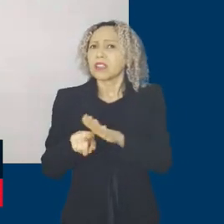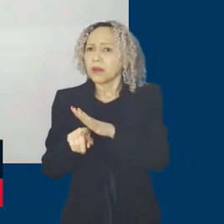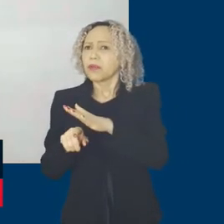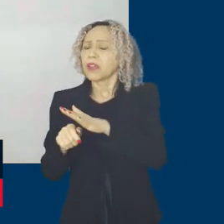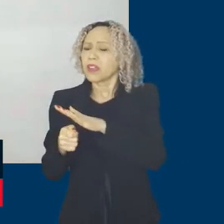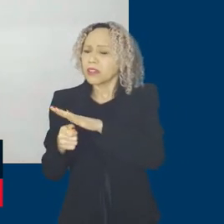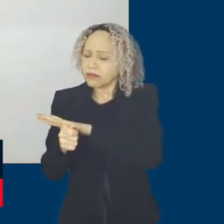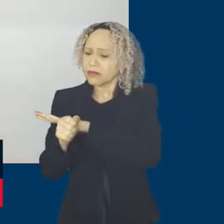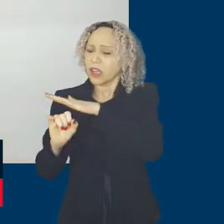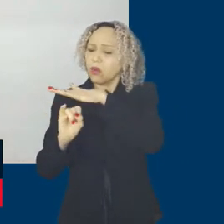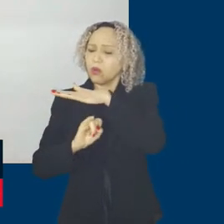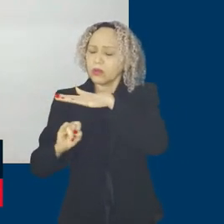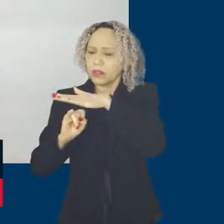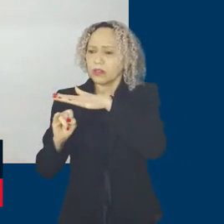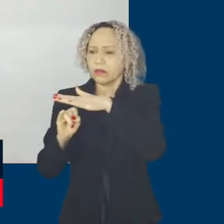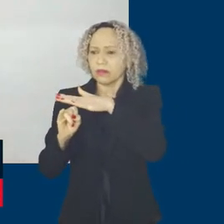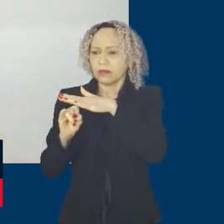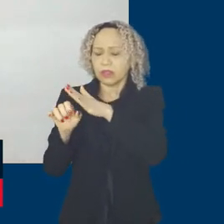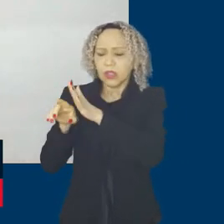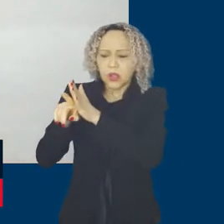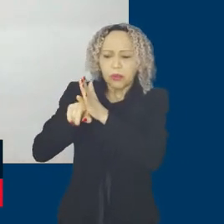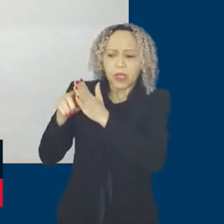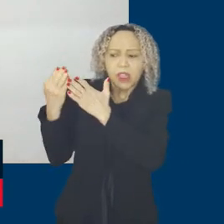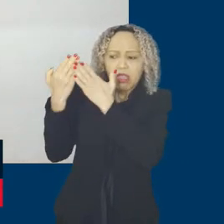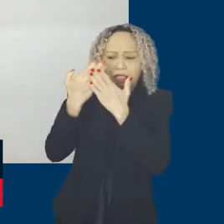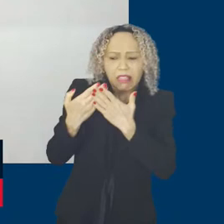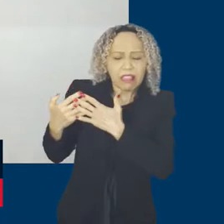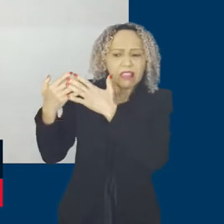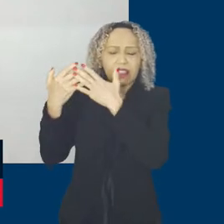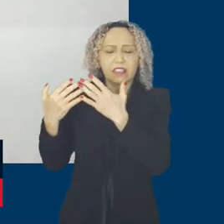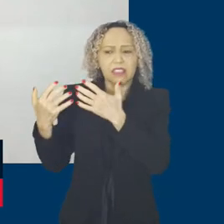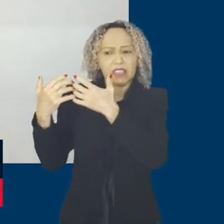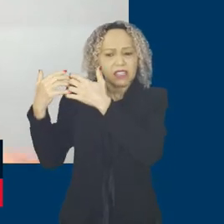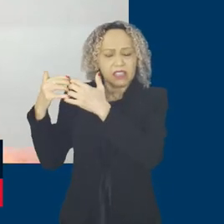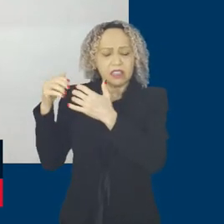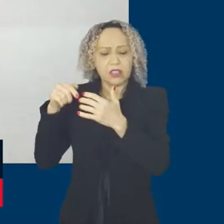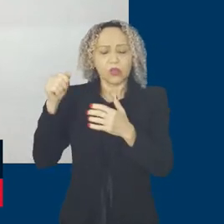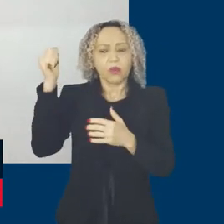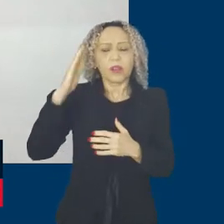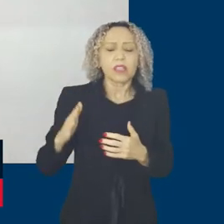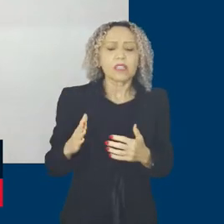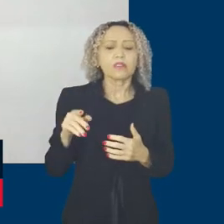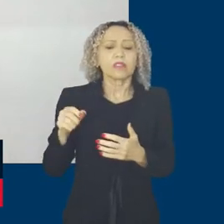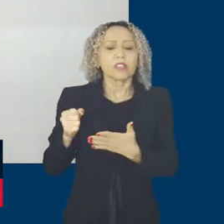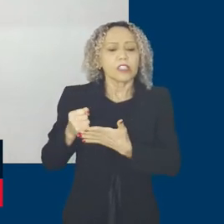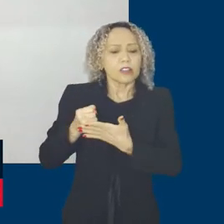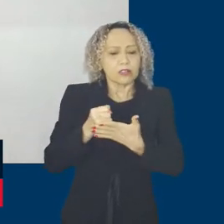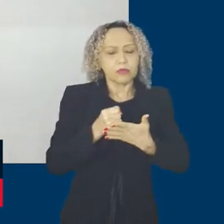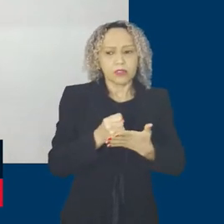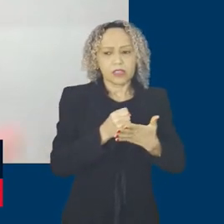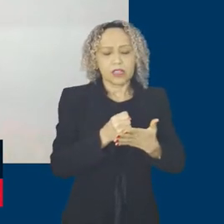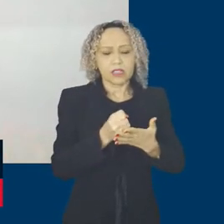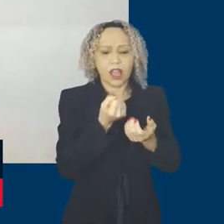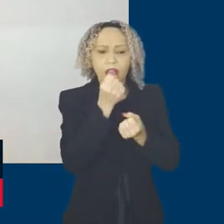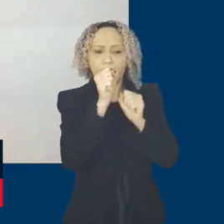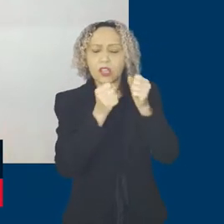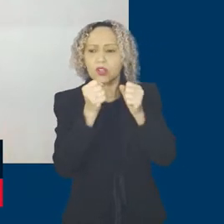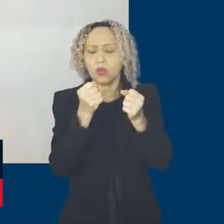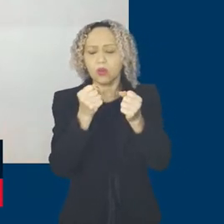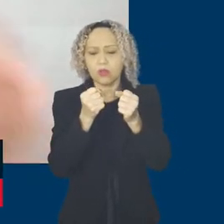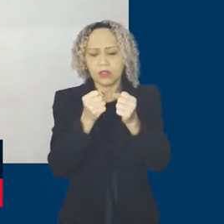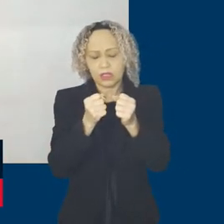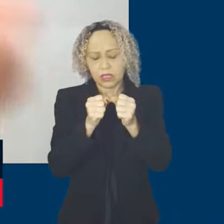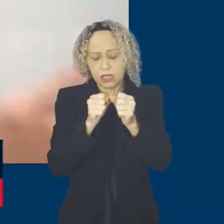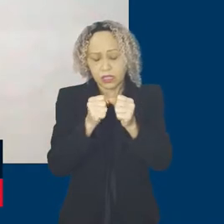têm sustentado essa agenda, né, da agroindústria e da produção agropecuária no Brasil, e não se